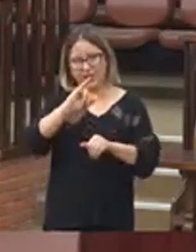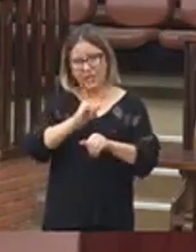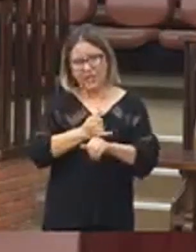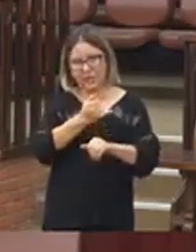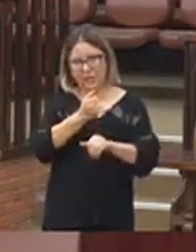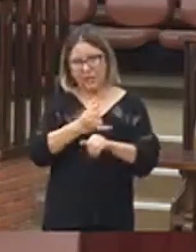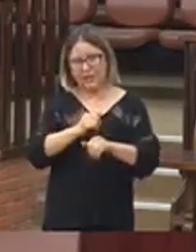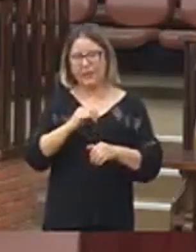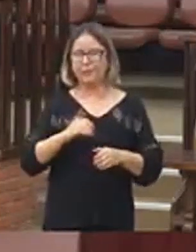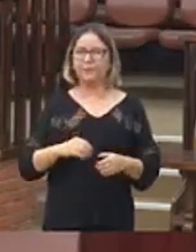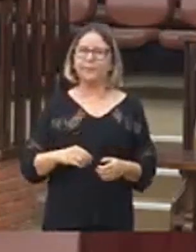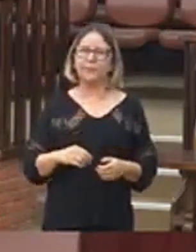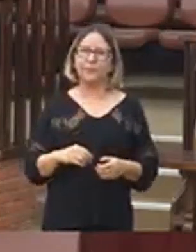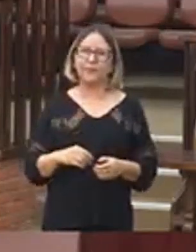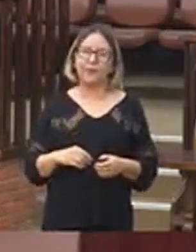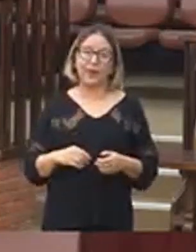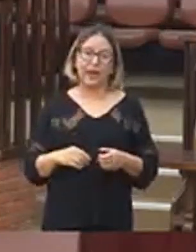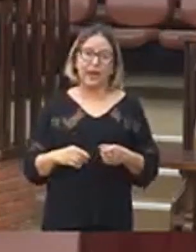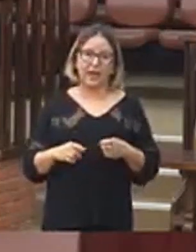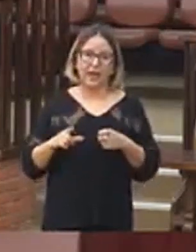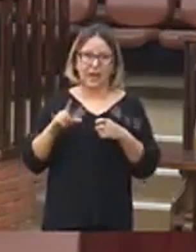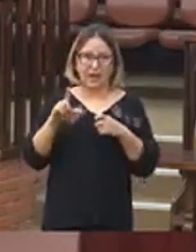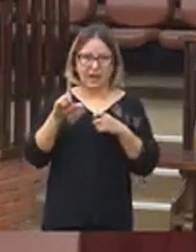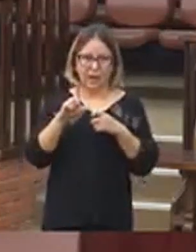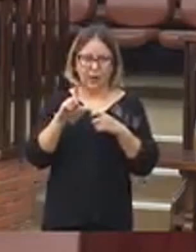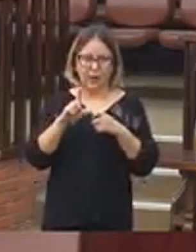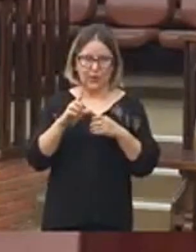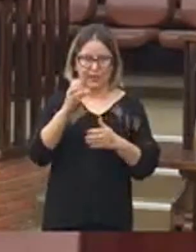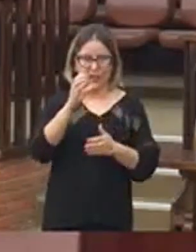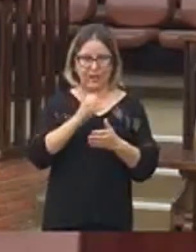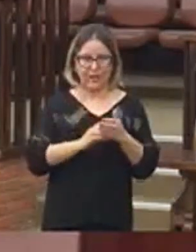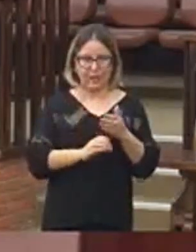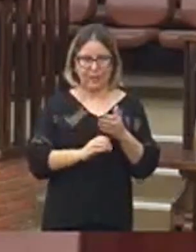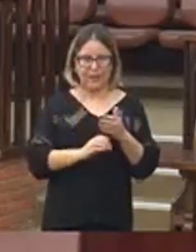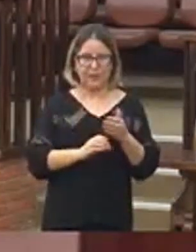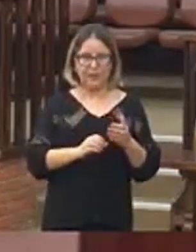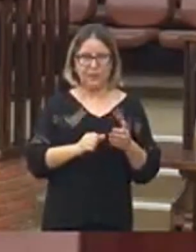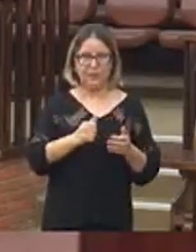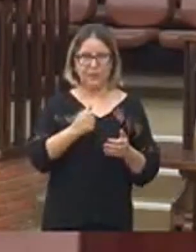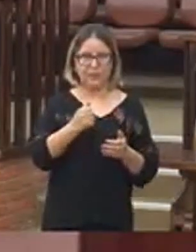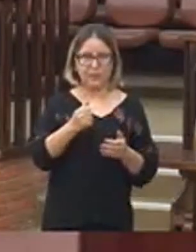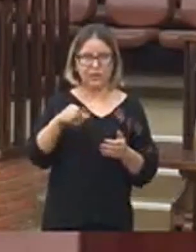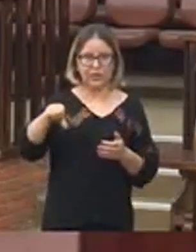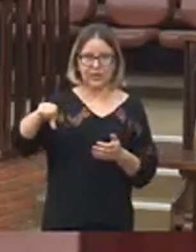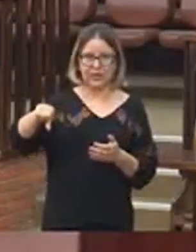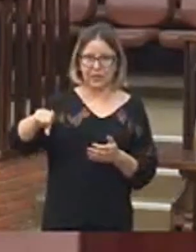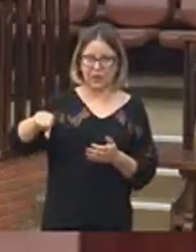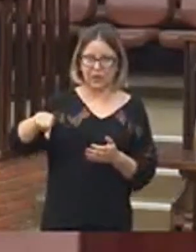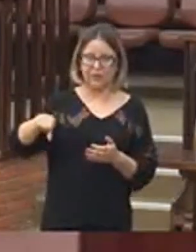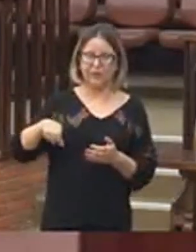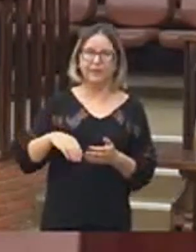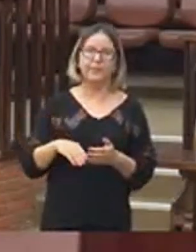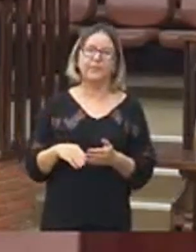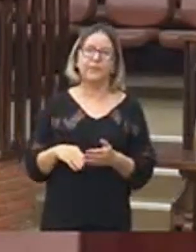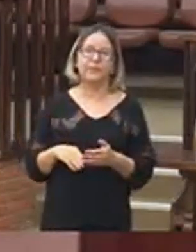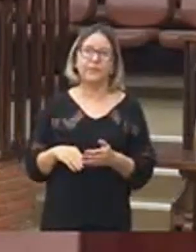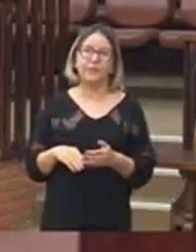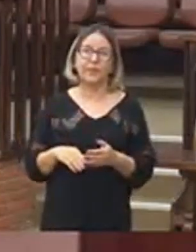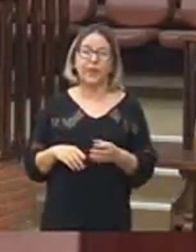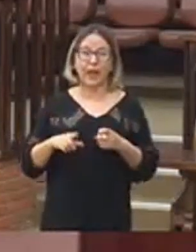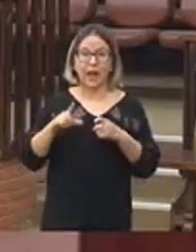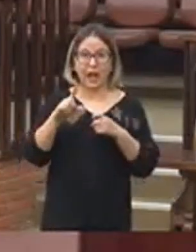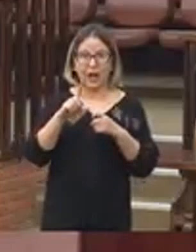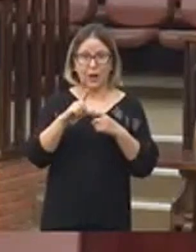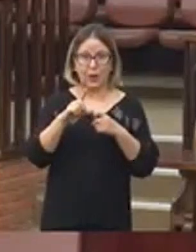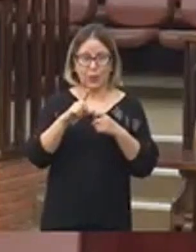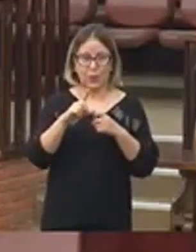capítulo 19, Evangelho de Lucas, e Lucas é médico, e ele é o